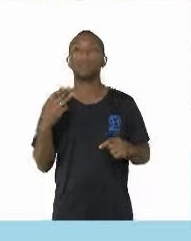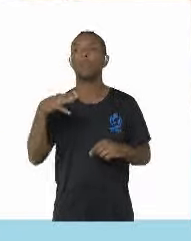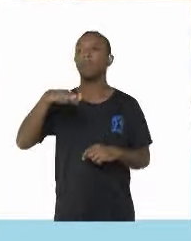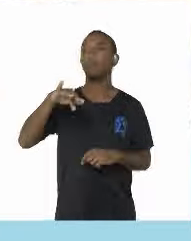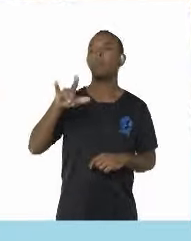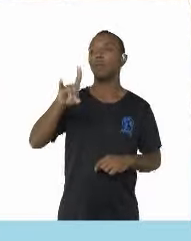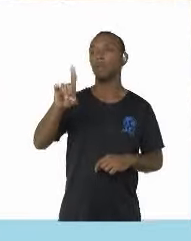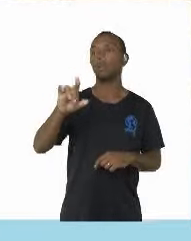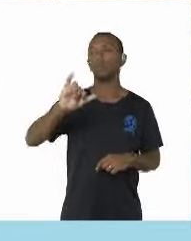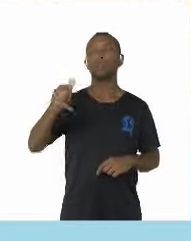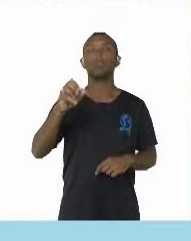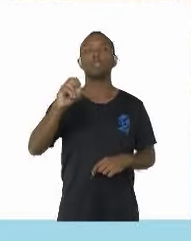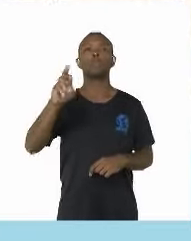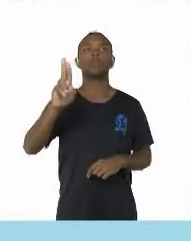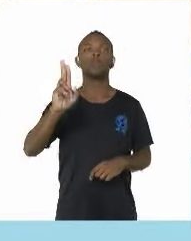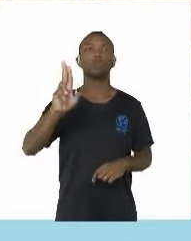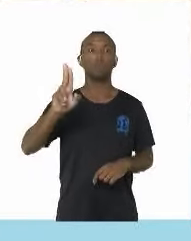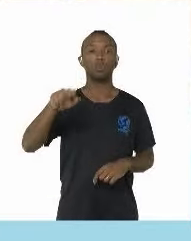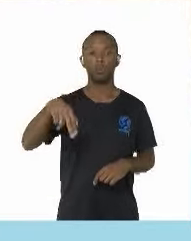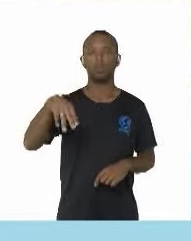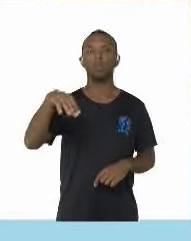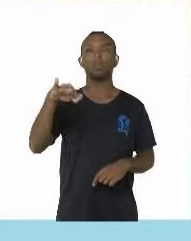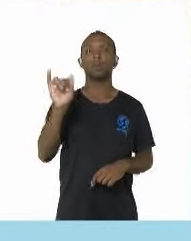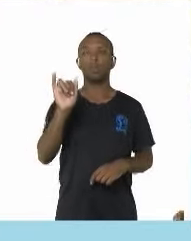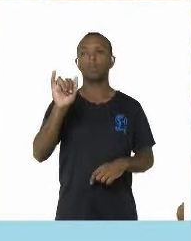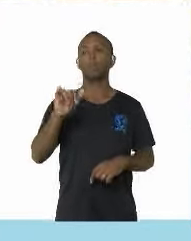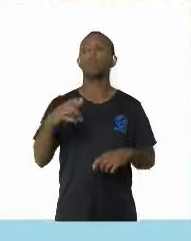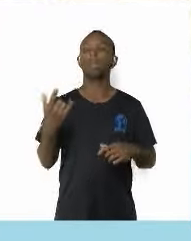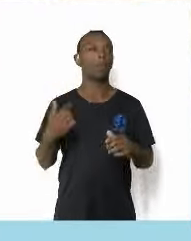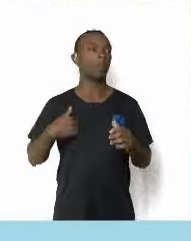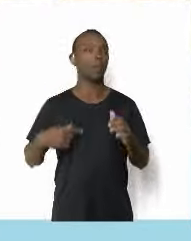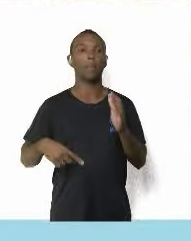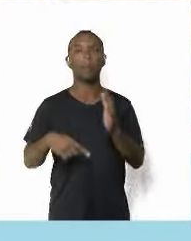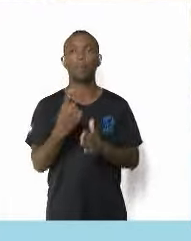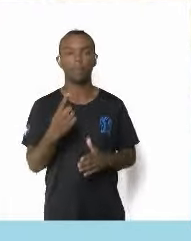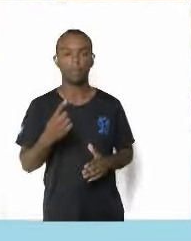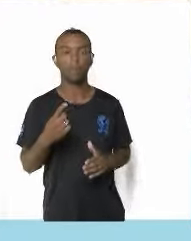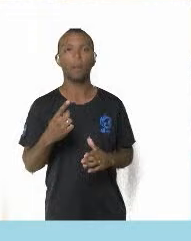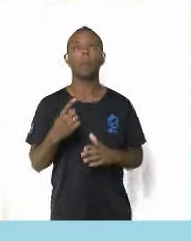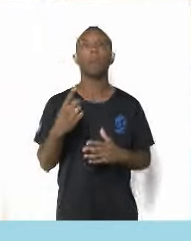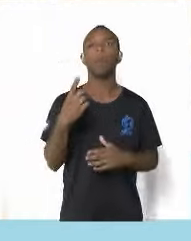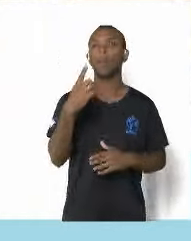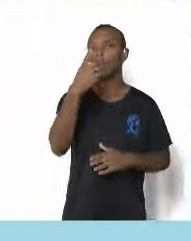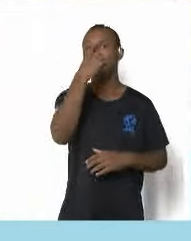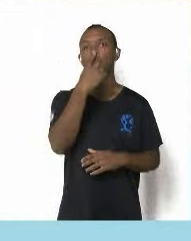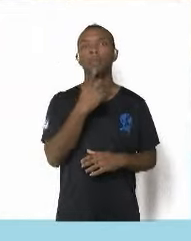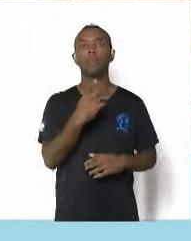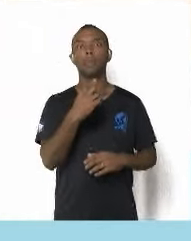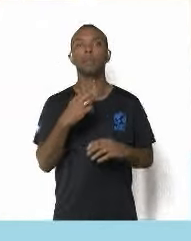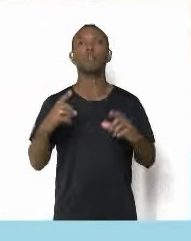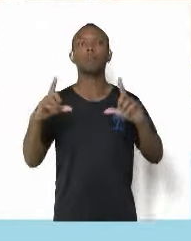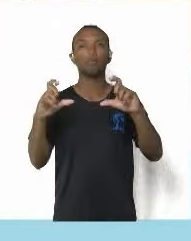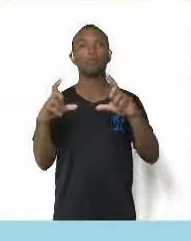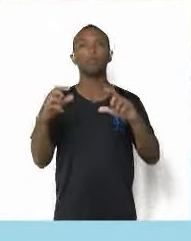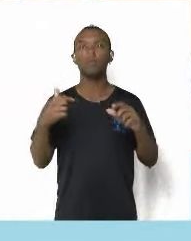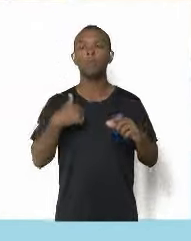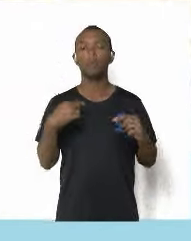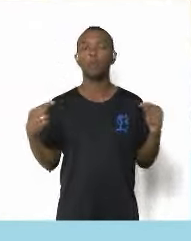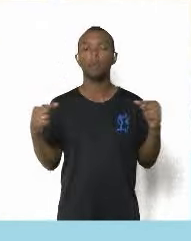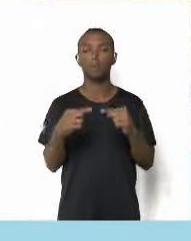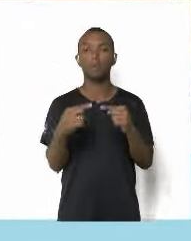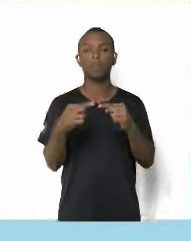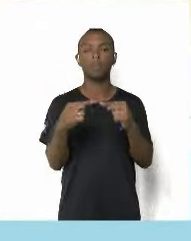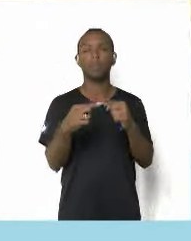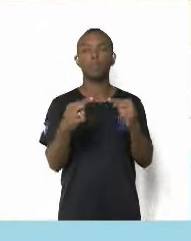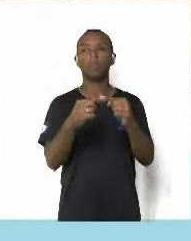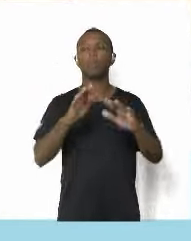Midjourney. É, e o meu, as minhas primeiras imagens, né, elas eram essas imagens que eu queria aplicar a estampa em todos os lugares para